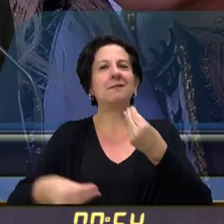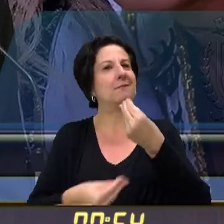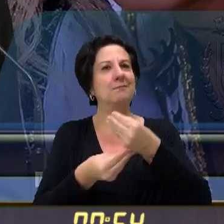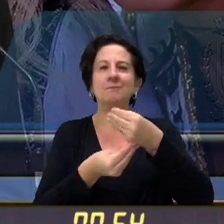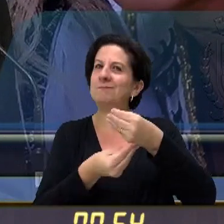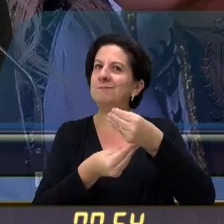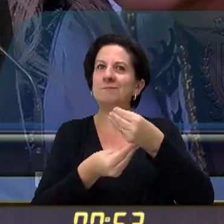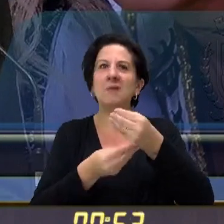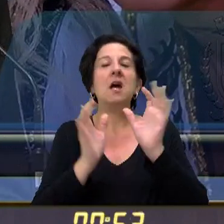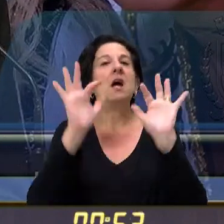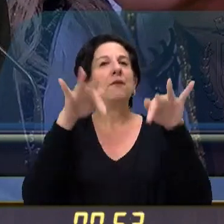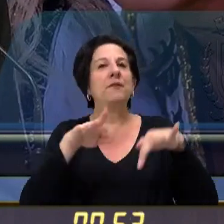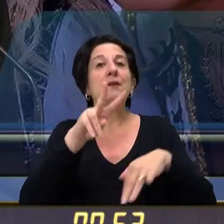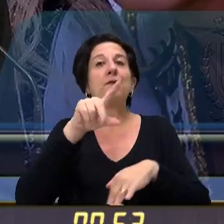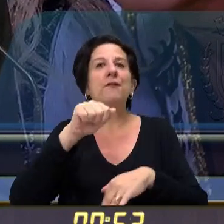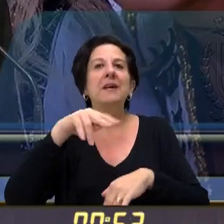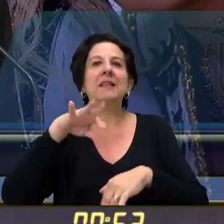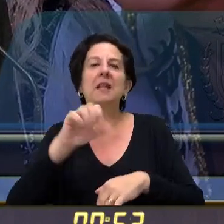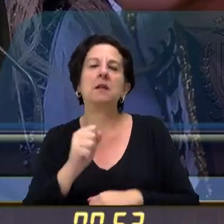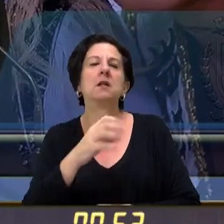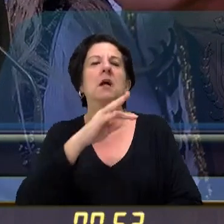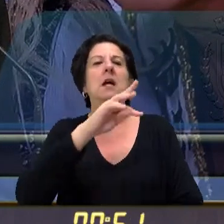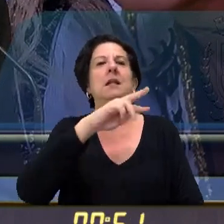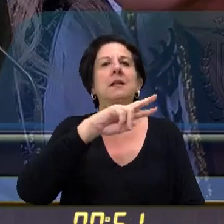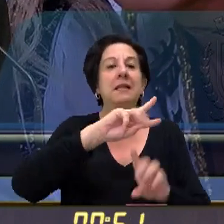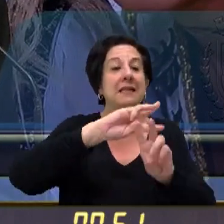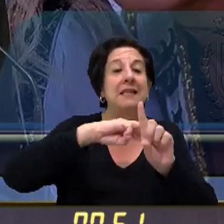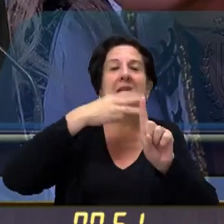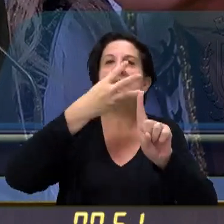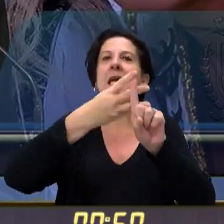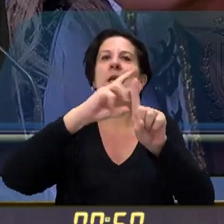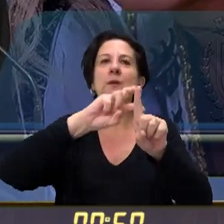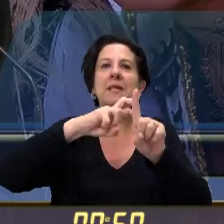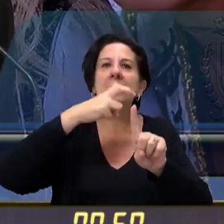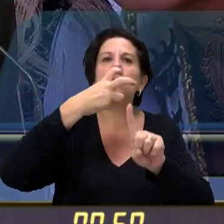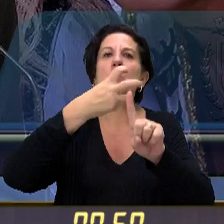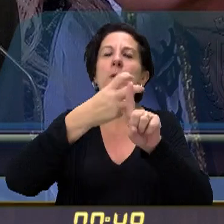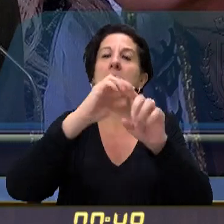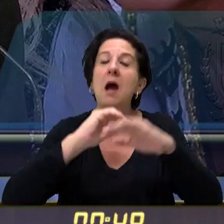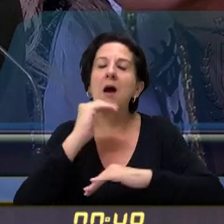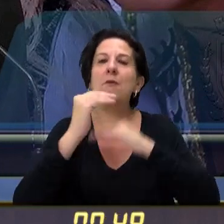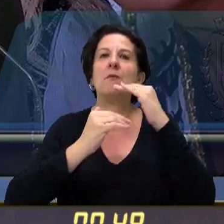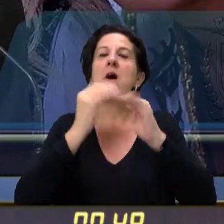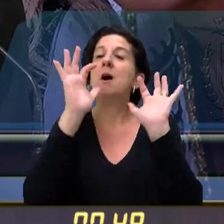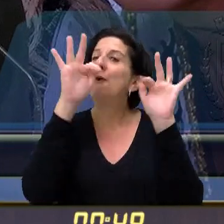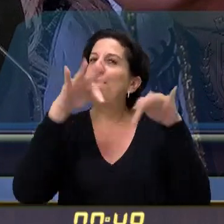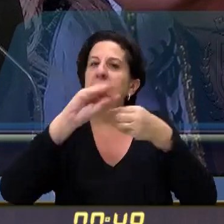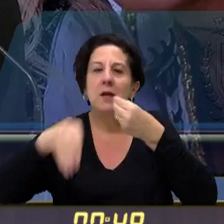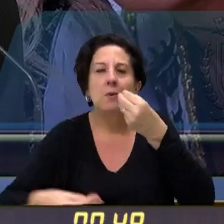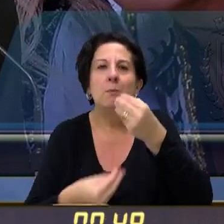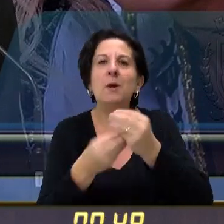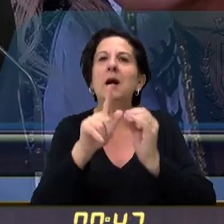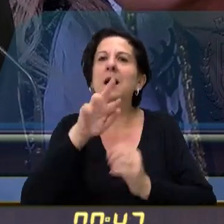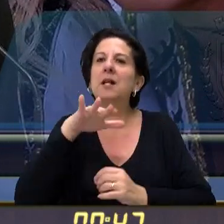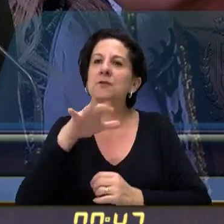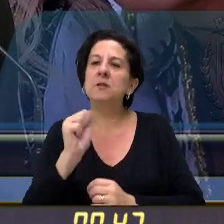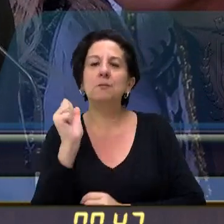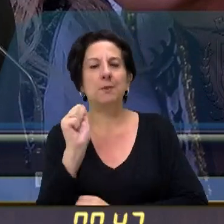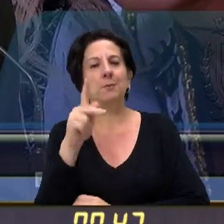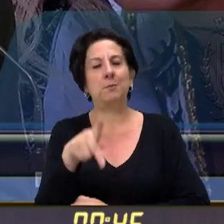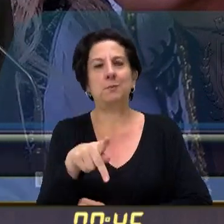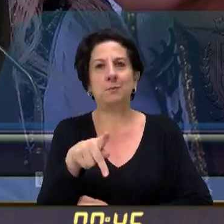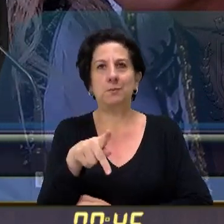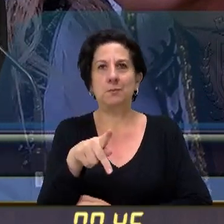O fim das vantagens temporais, triênios, quinquênios e avanços. O fim da incorporação de gratificações para a